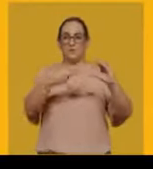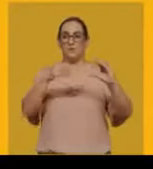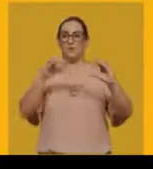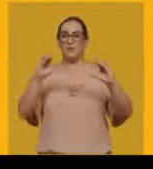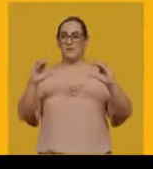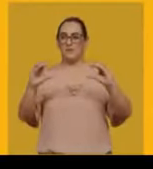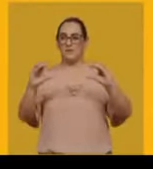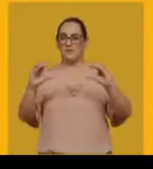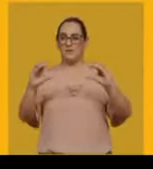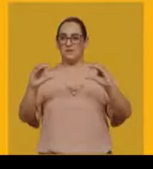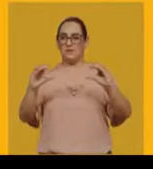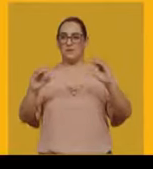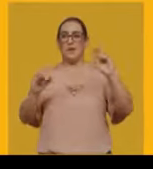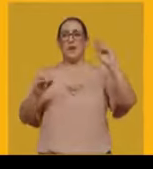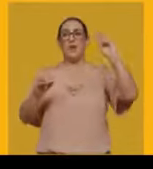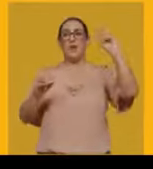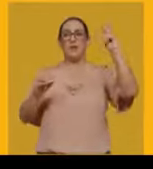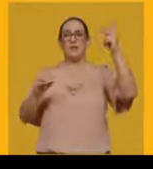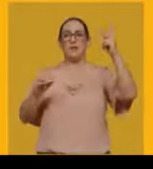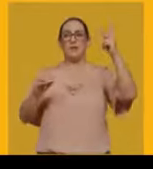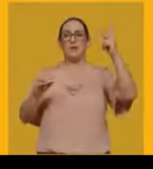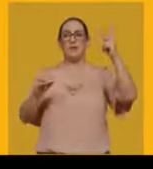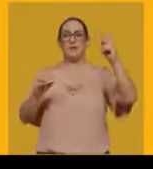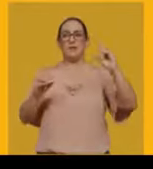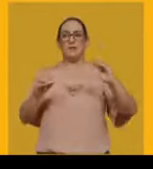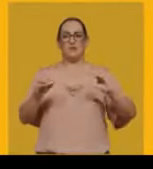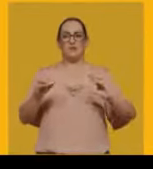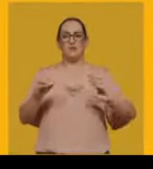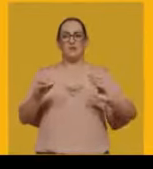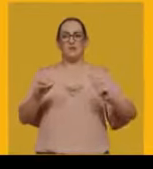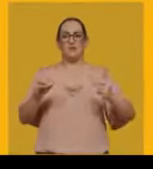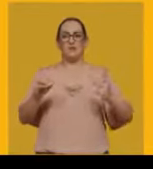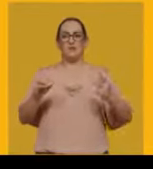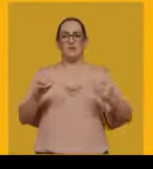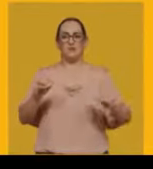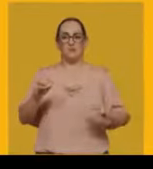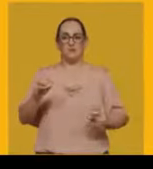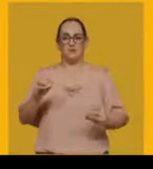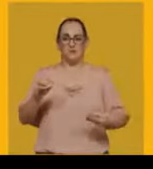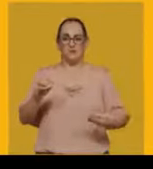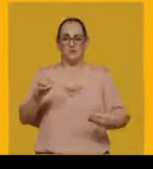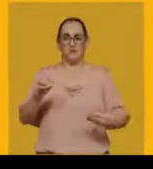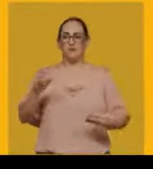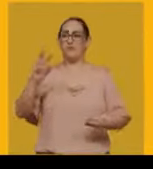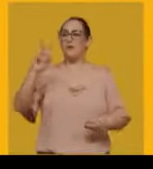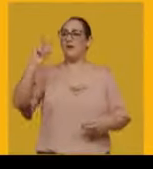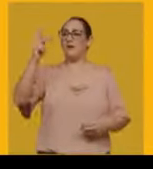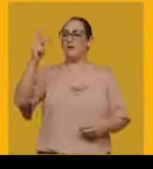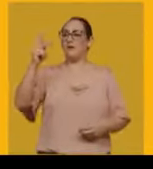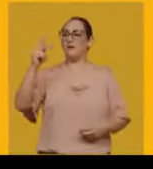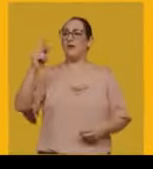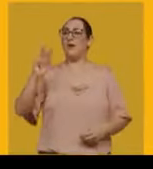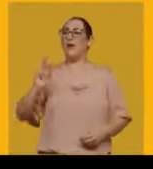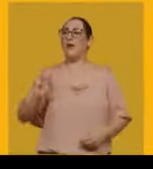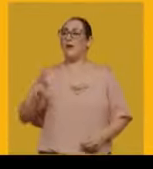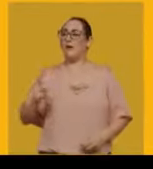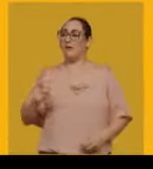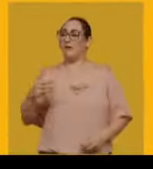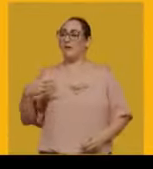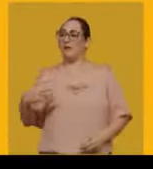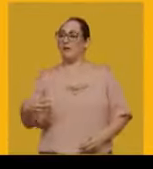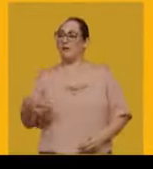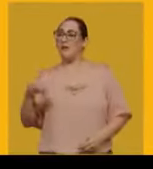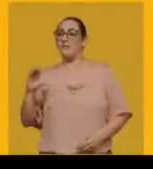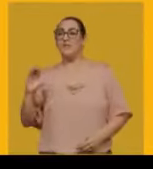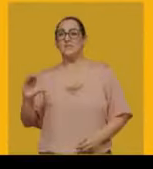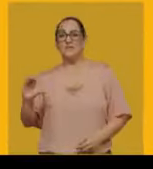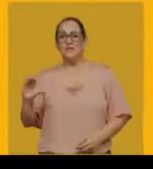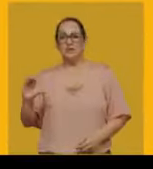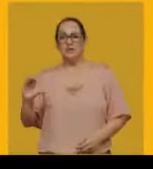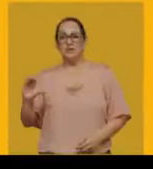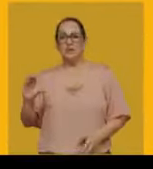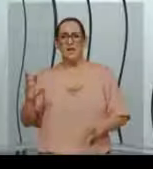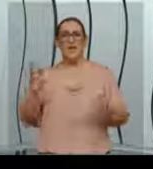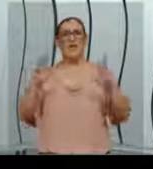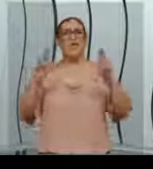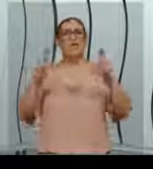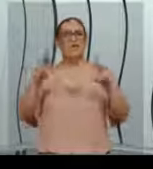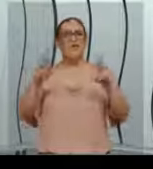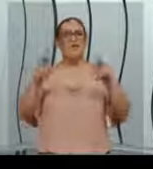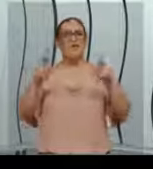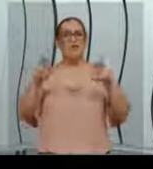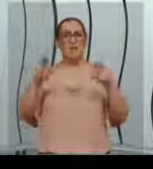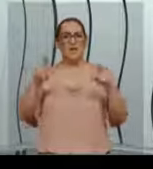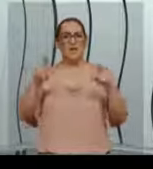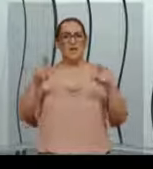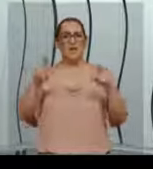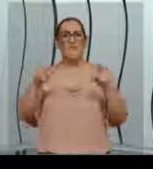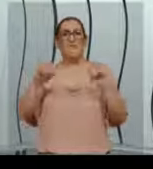R1H, R2CH3, R3H, R4CH3. Observe que eles são diferentes entre si, mas